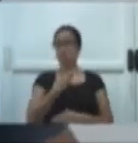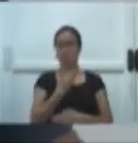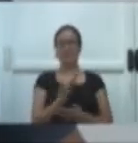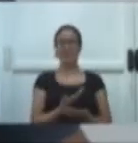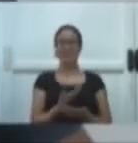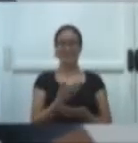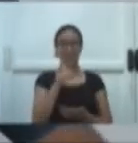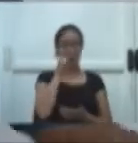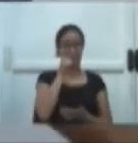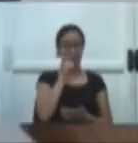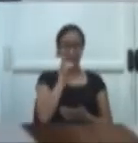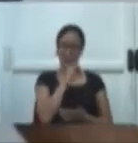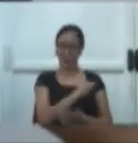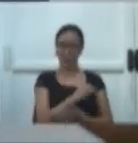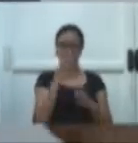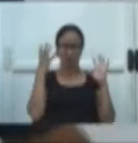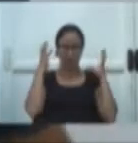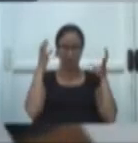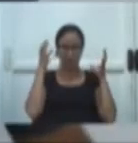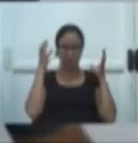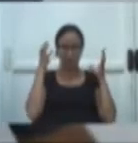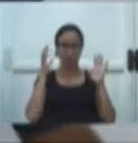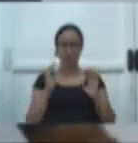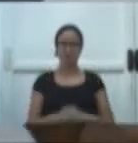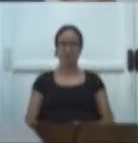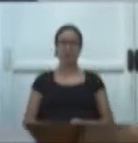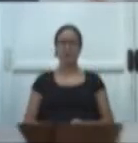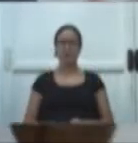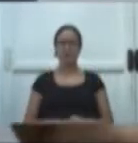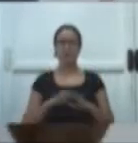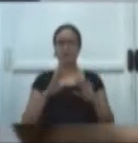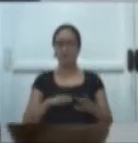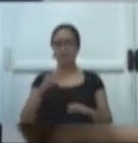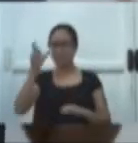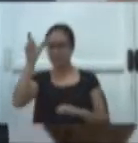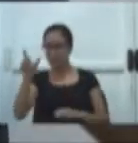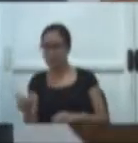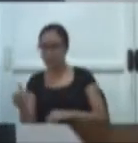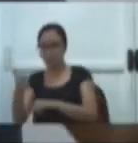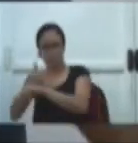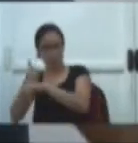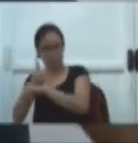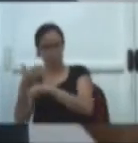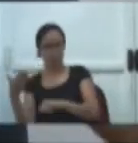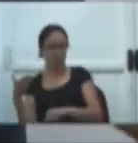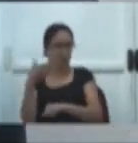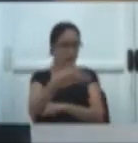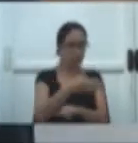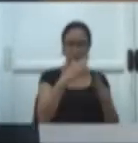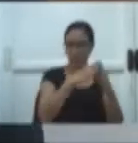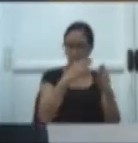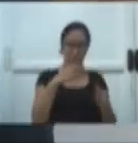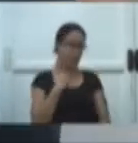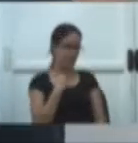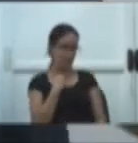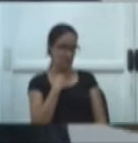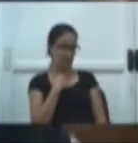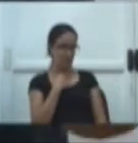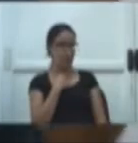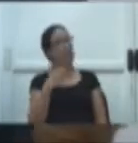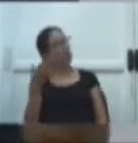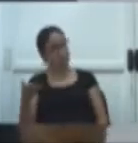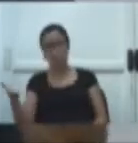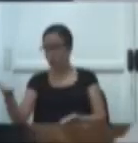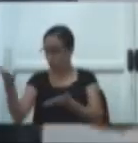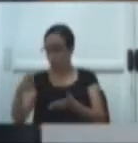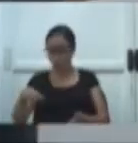sua casa, entre você mesmo. Cuide. Olha só, o que eu estou